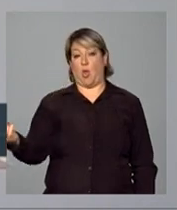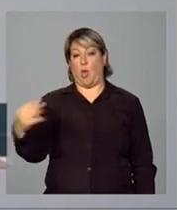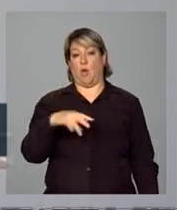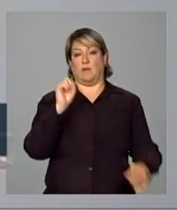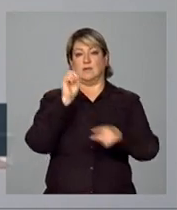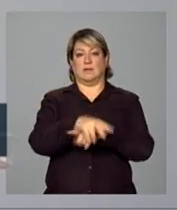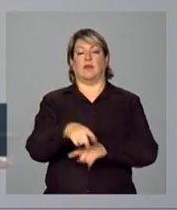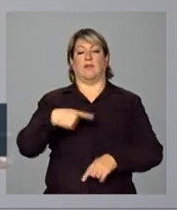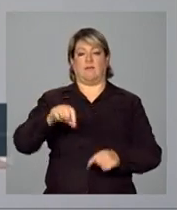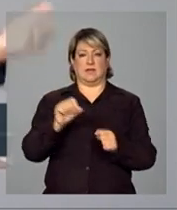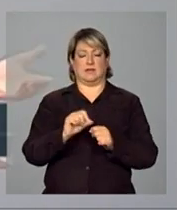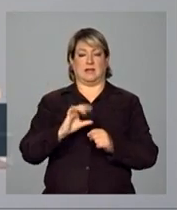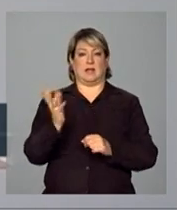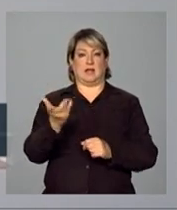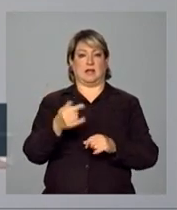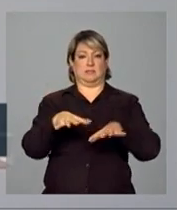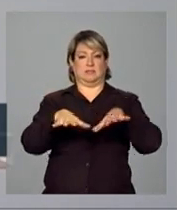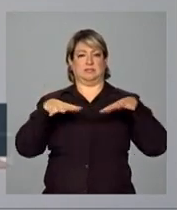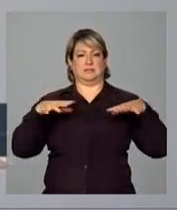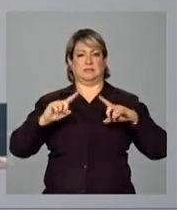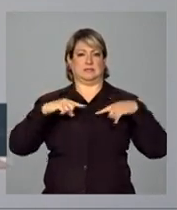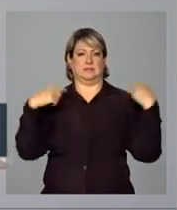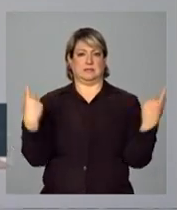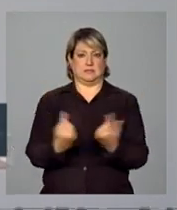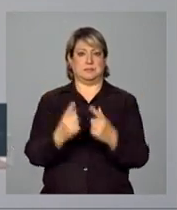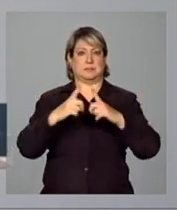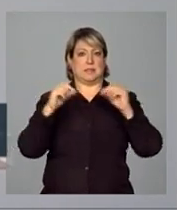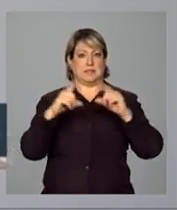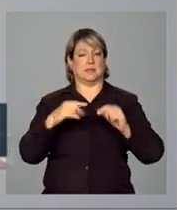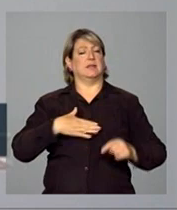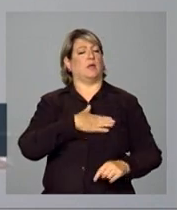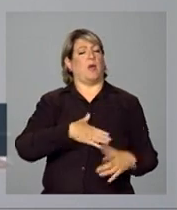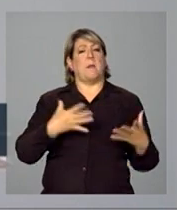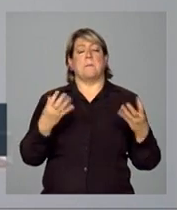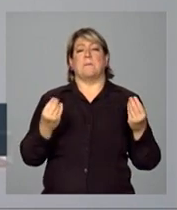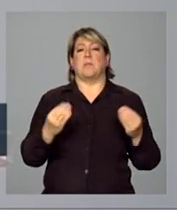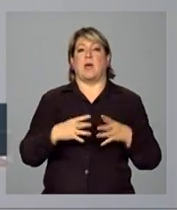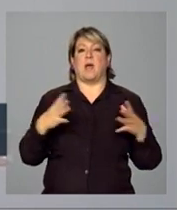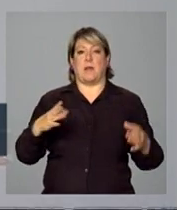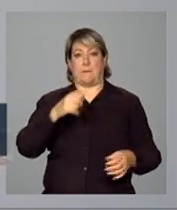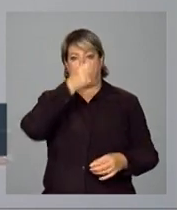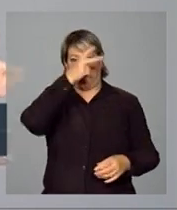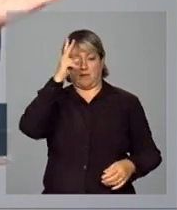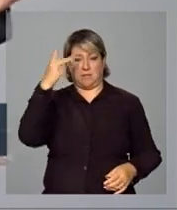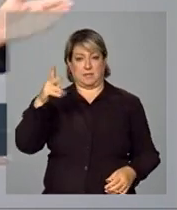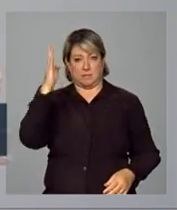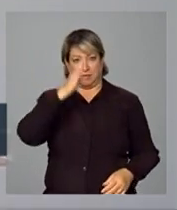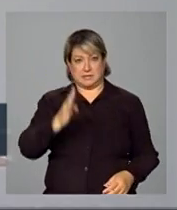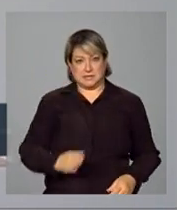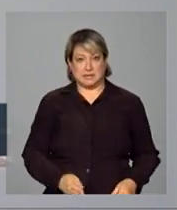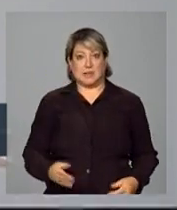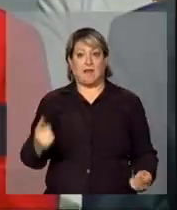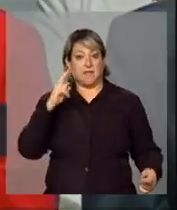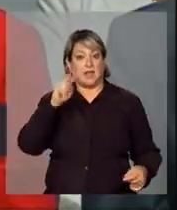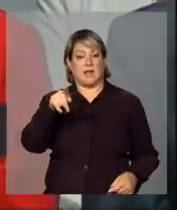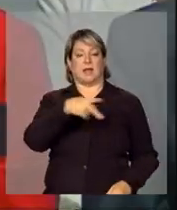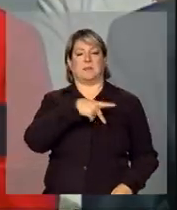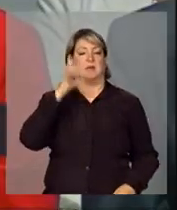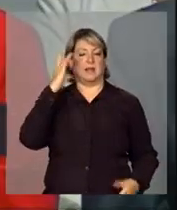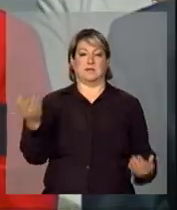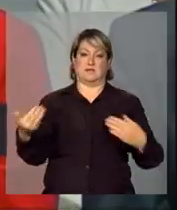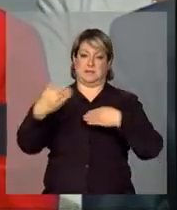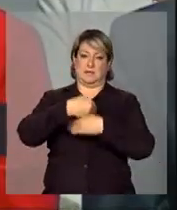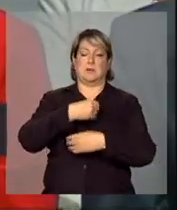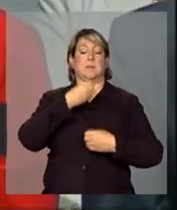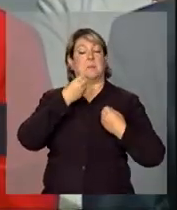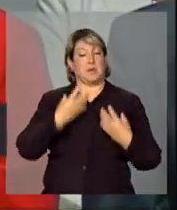Brasília, teremos uma nova direção, e seria uma honra muito grande para os prefeitos brasileiros contarem com a sua